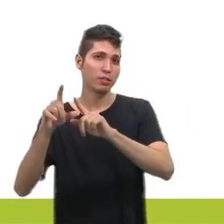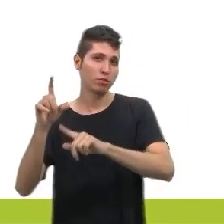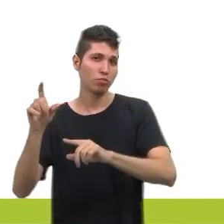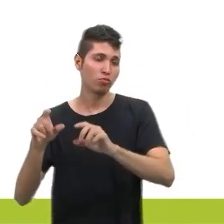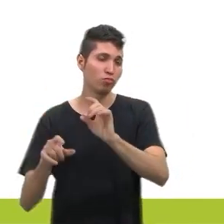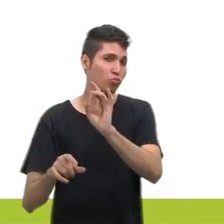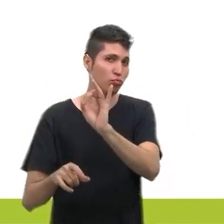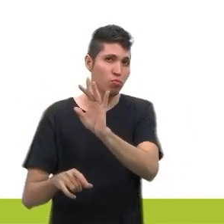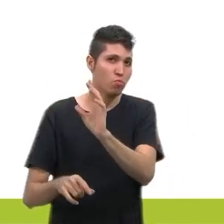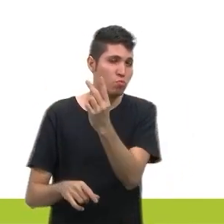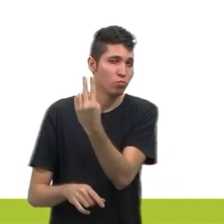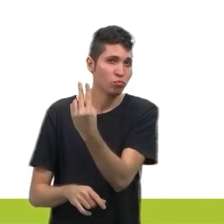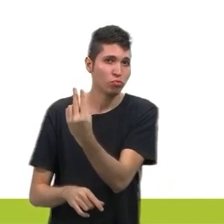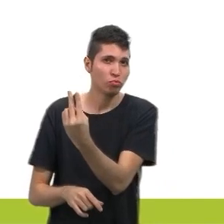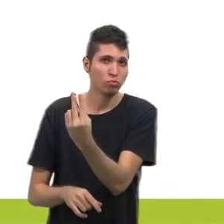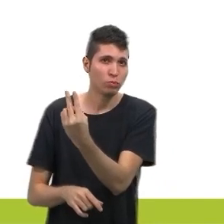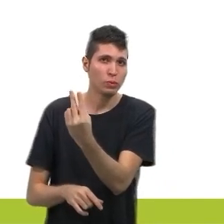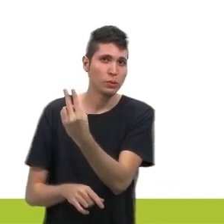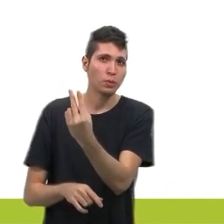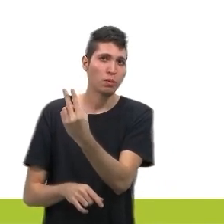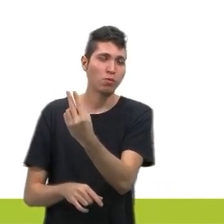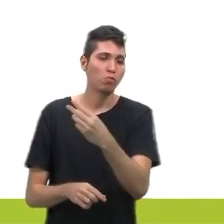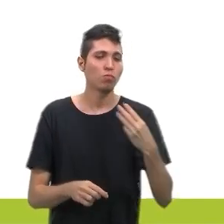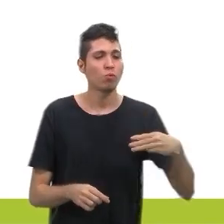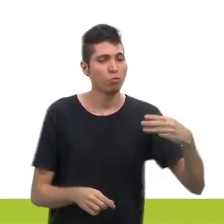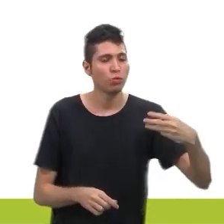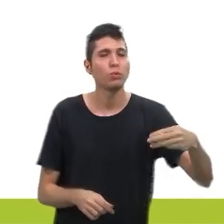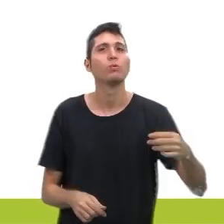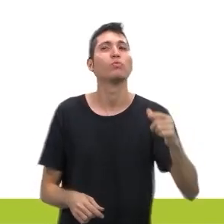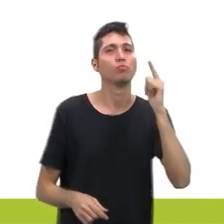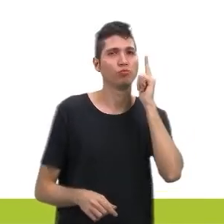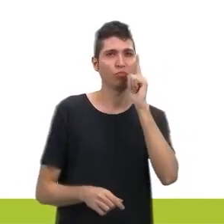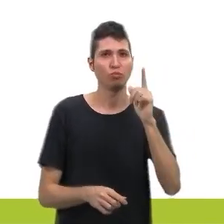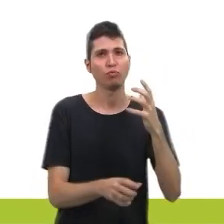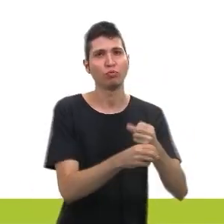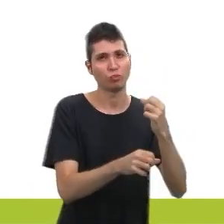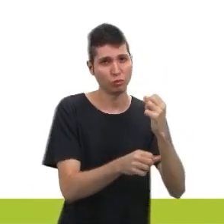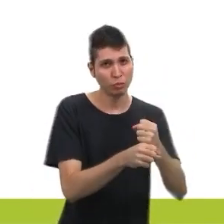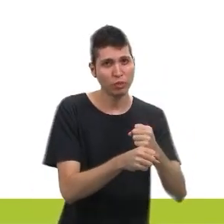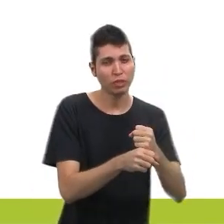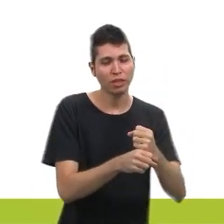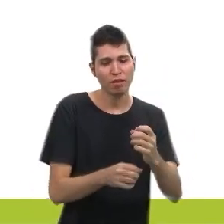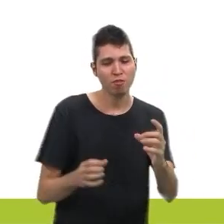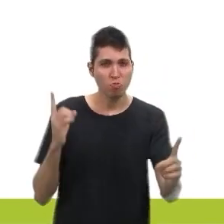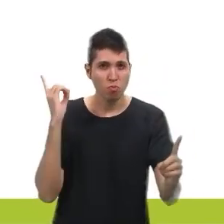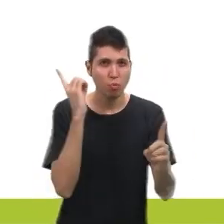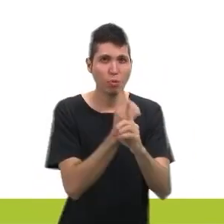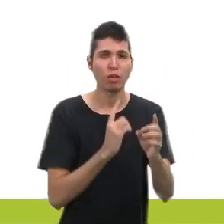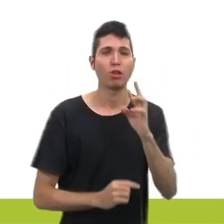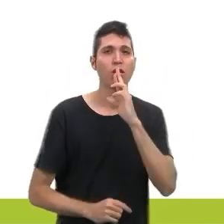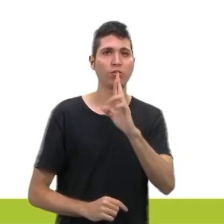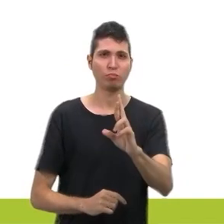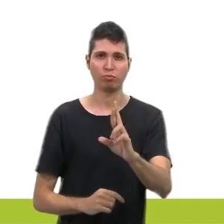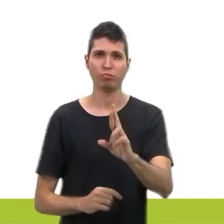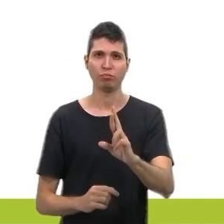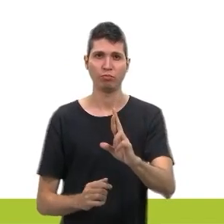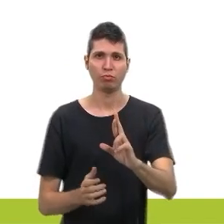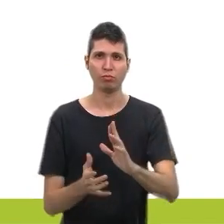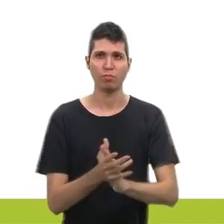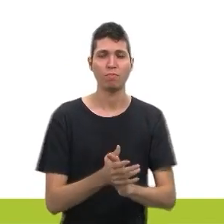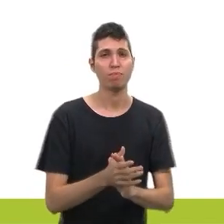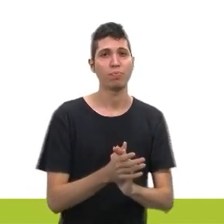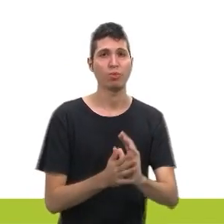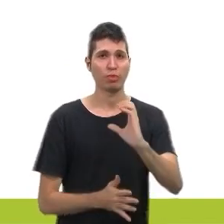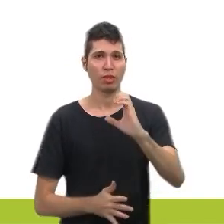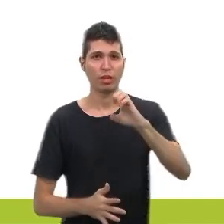para a gente. Com a moda eu já consigo resolver o problema. Tá? Depois eu volto lá para vocês perceberem isso. Olha o que acontece agora. Pega os 2 centrais,